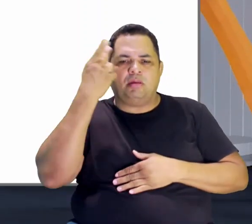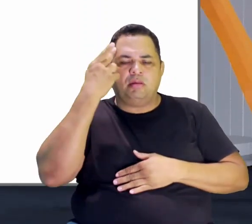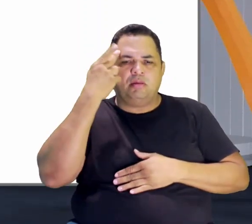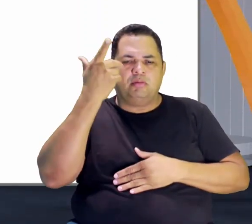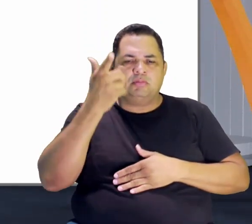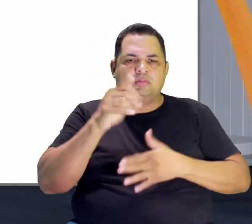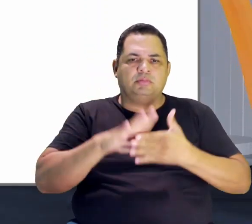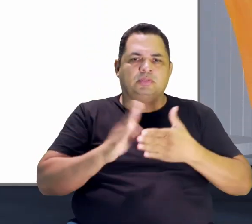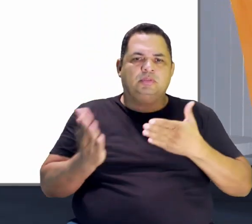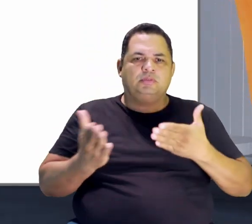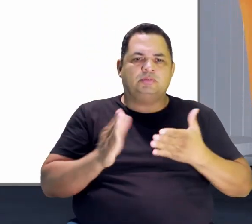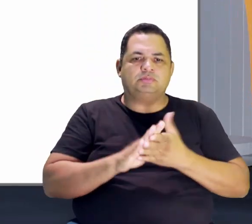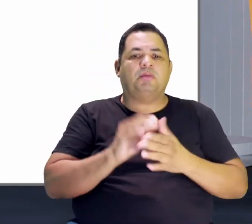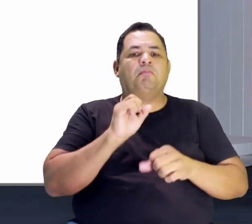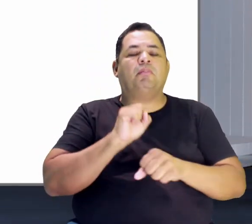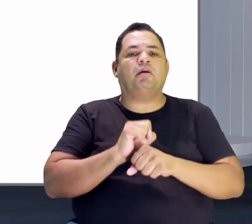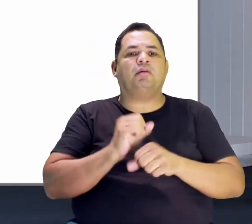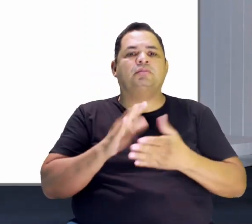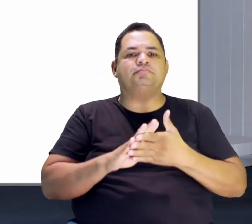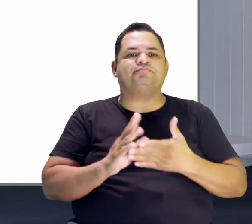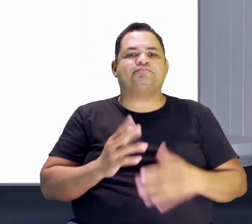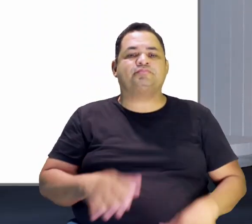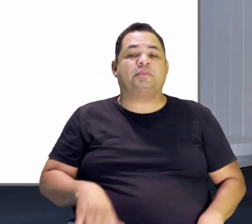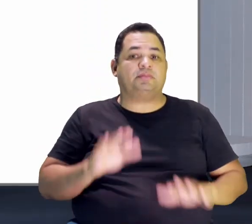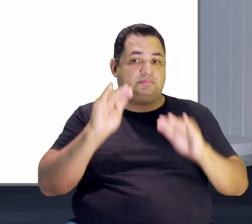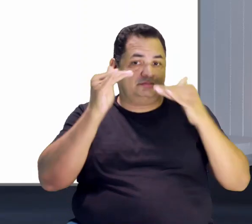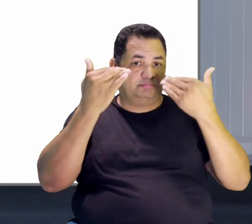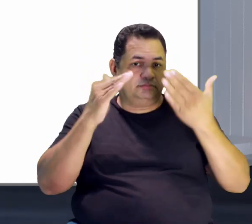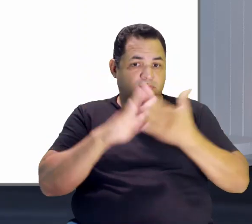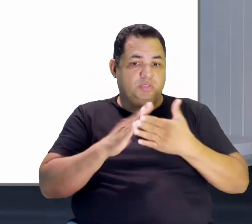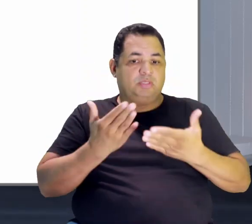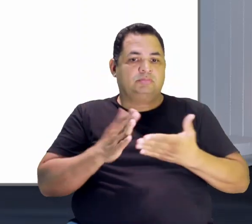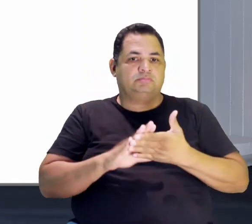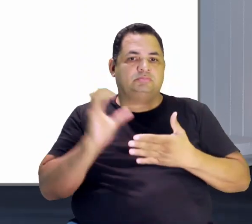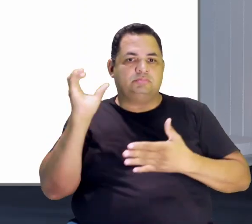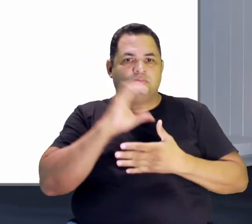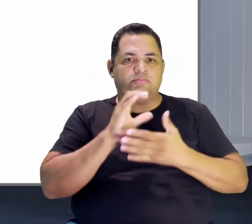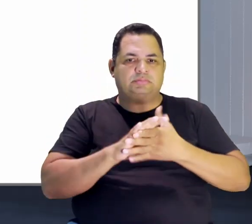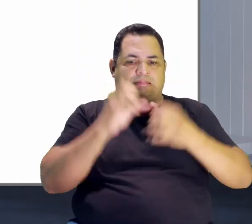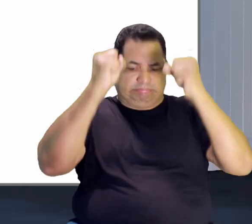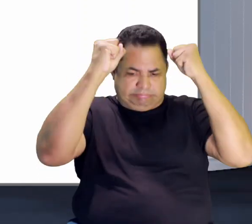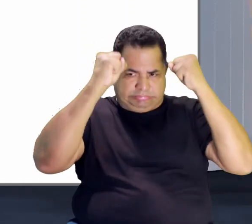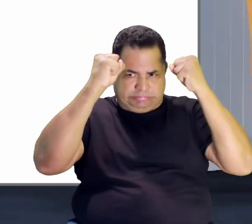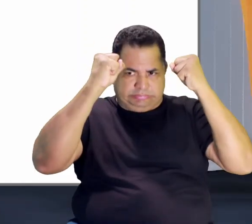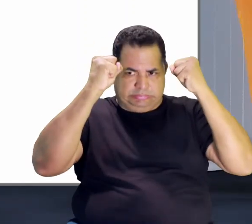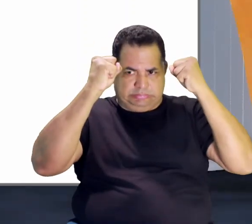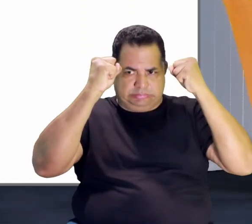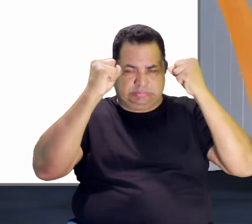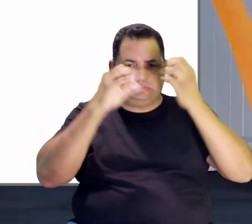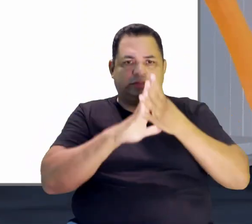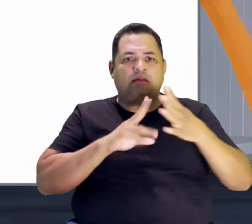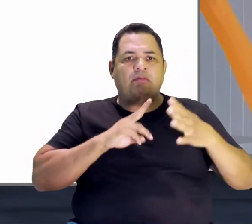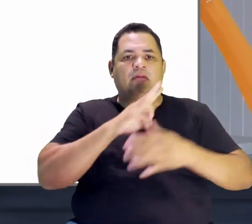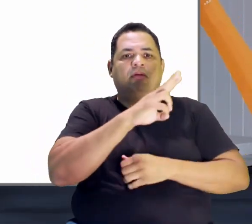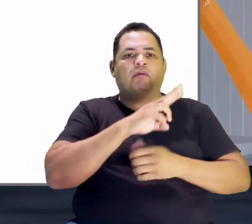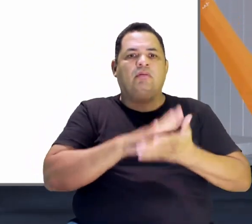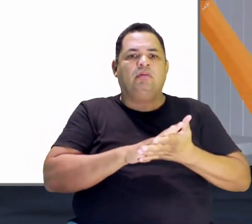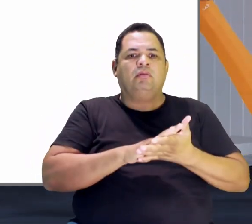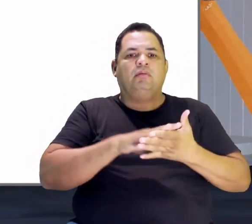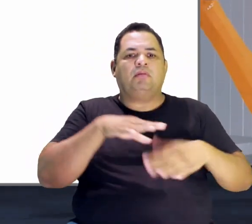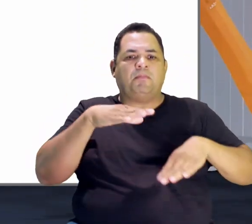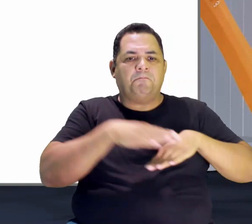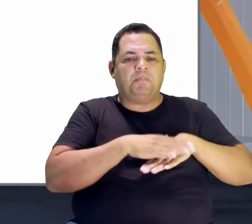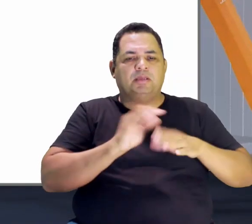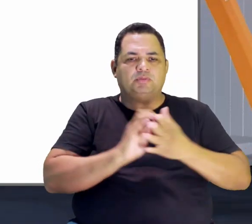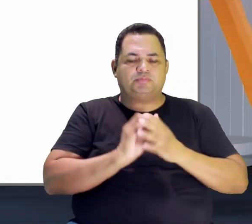você estabiliza de novo. Aí você tem que estar muito atento, porque quando ela arranca, você tem que pôr força no braço, para que o braço e o pé vão